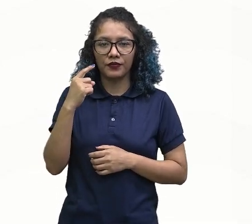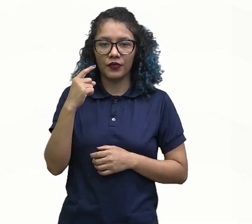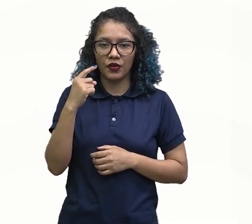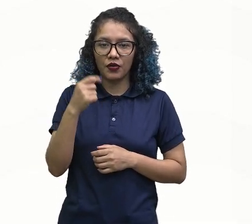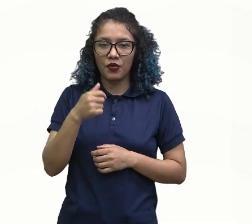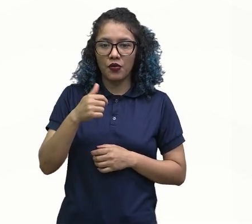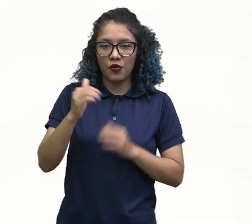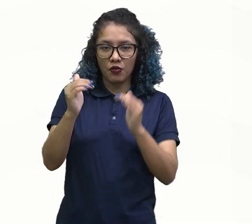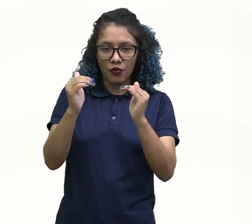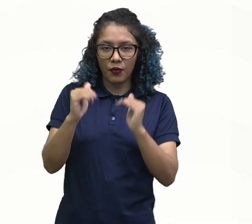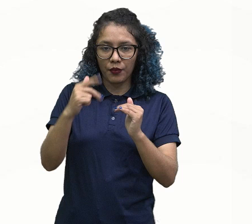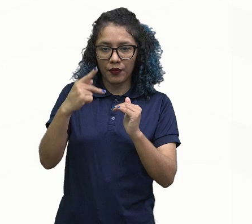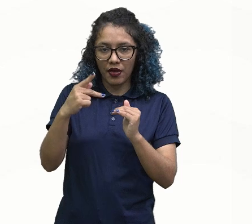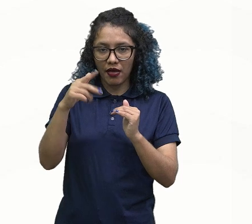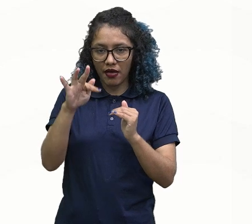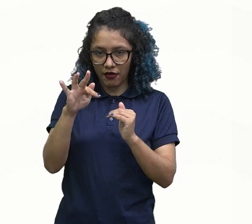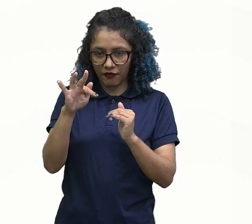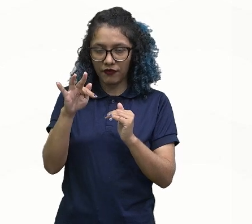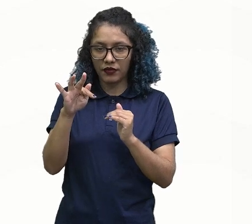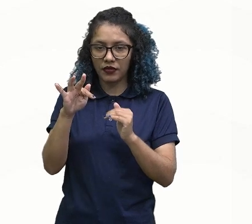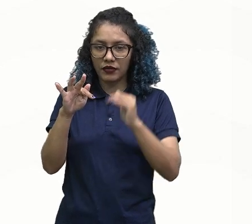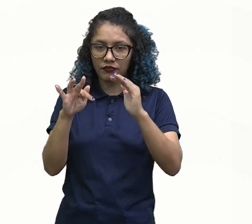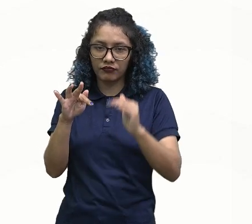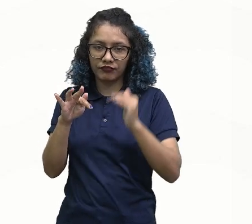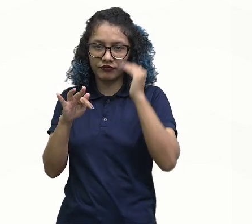de ebulição.